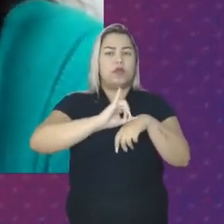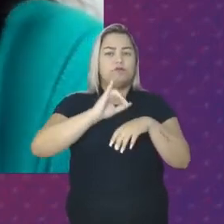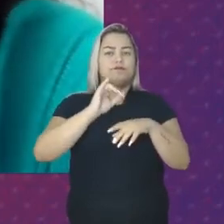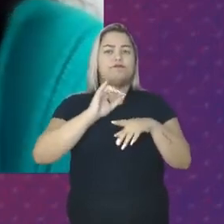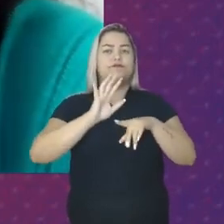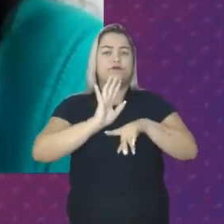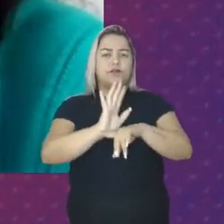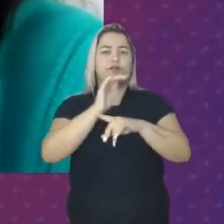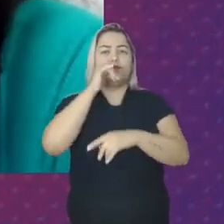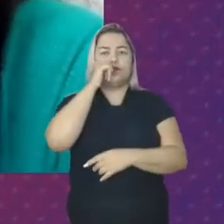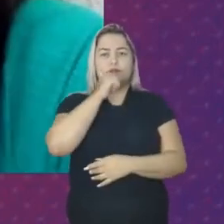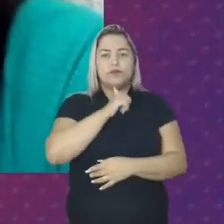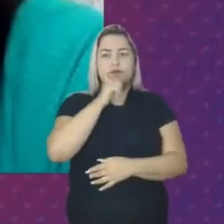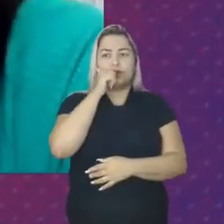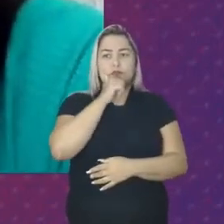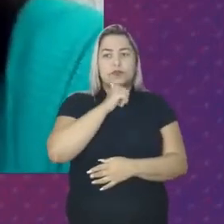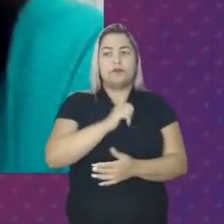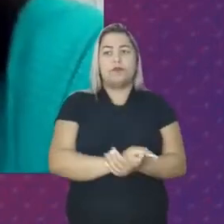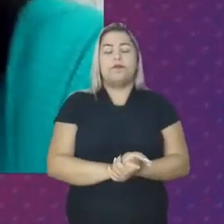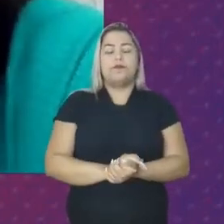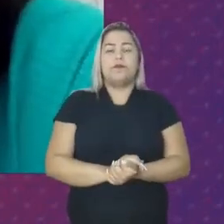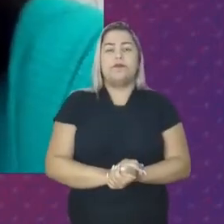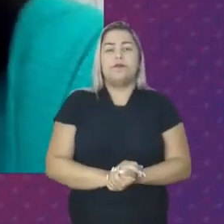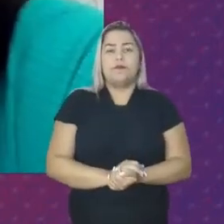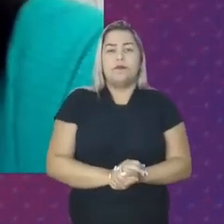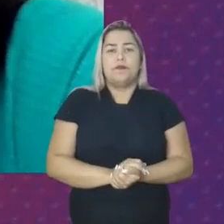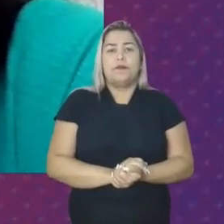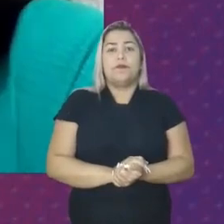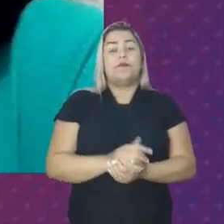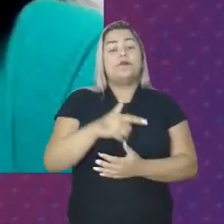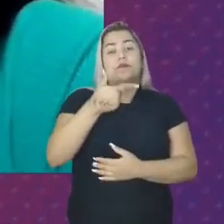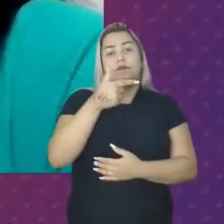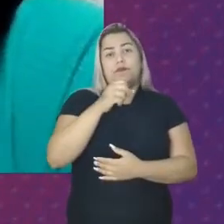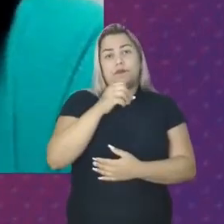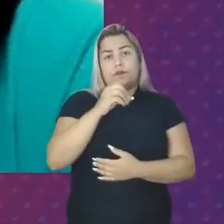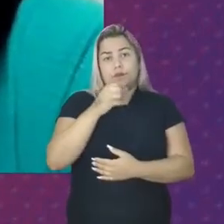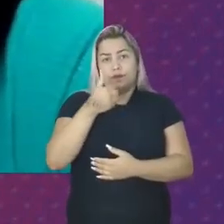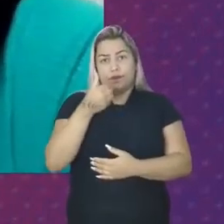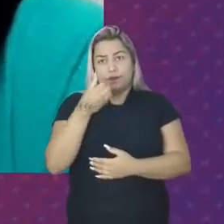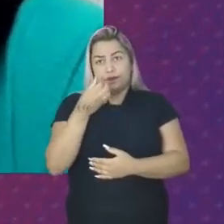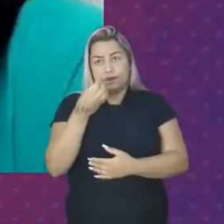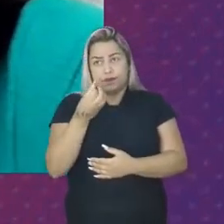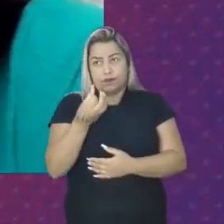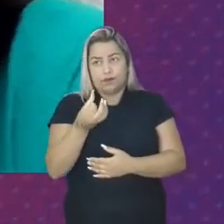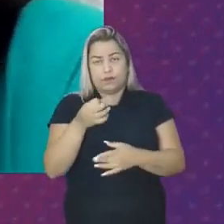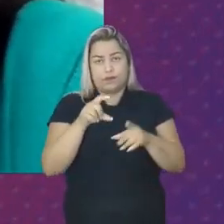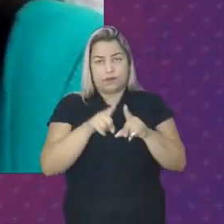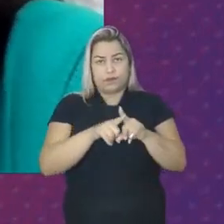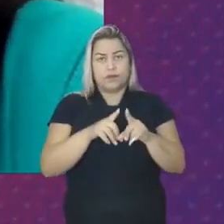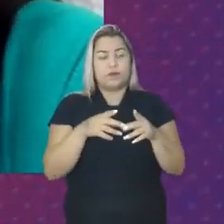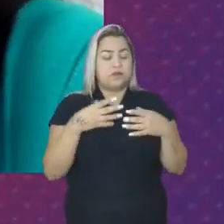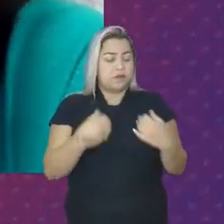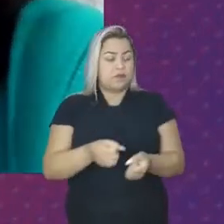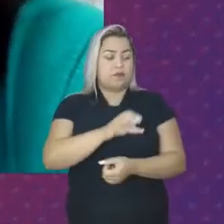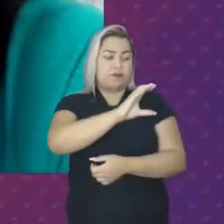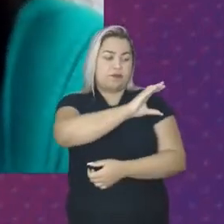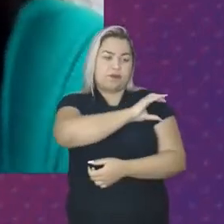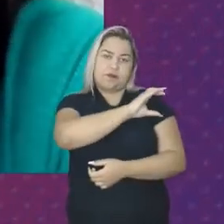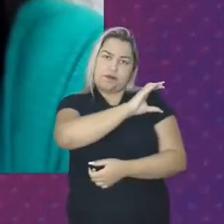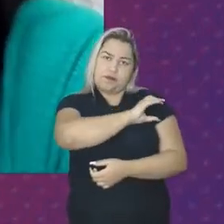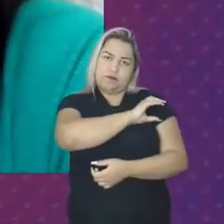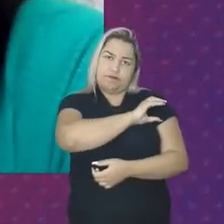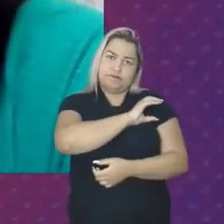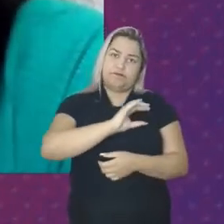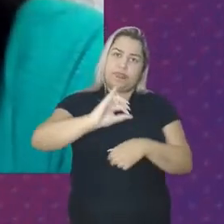Mulher, né? A gente usa a sigla CAM, e a partir de 2006, a SPM assume aí a coordenação